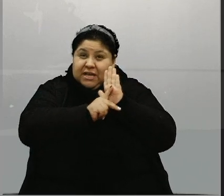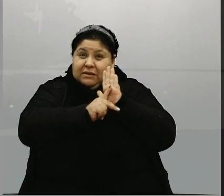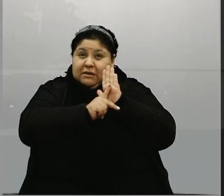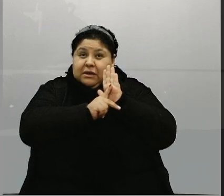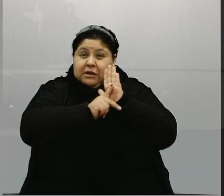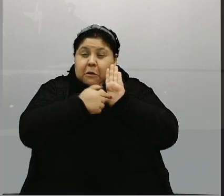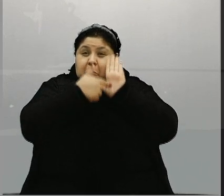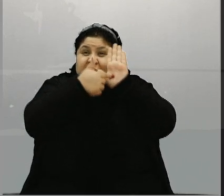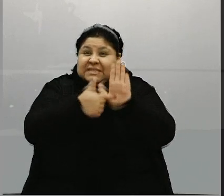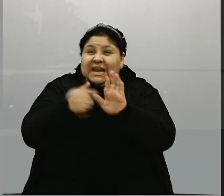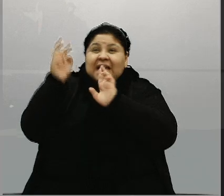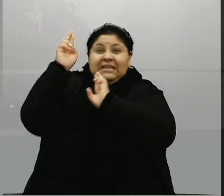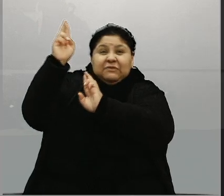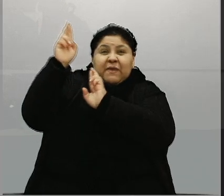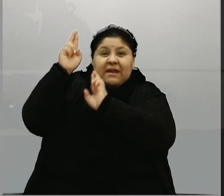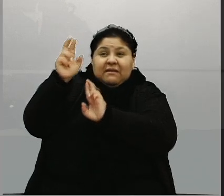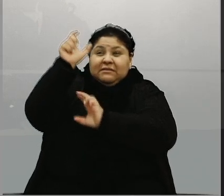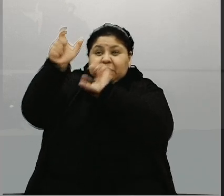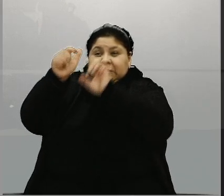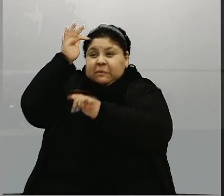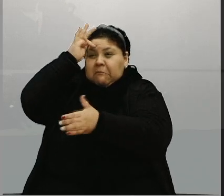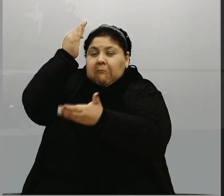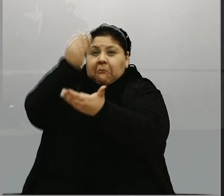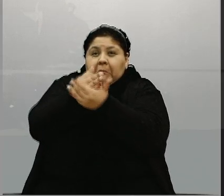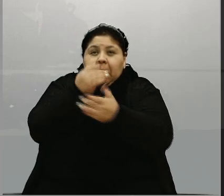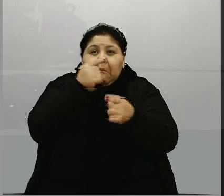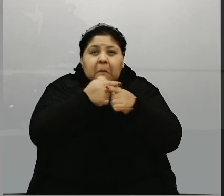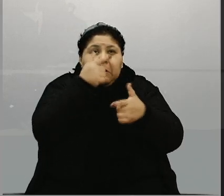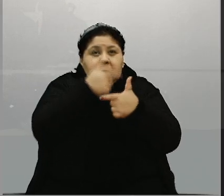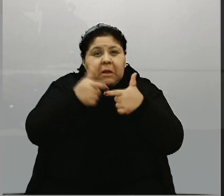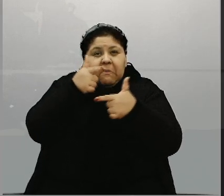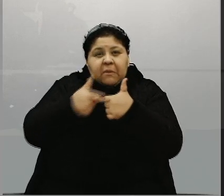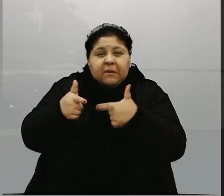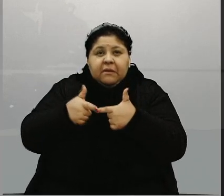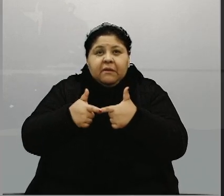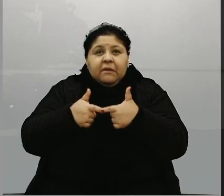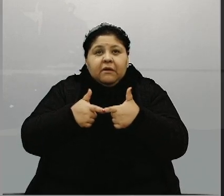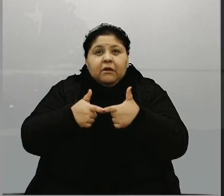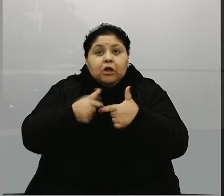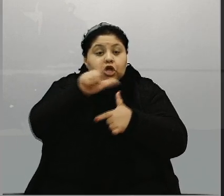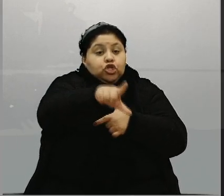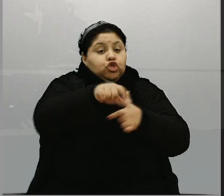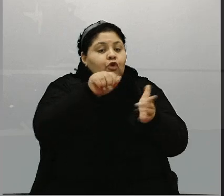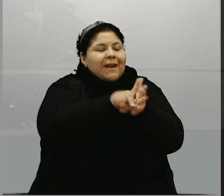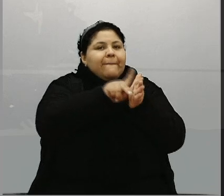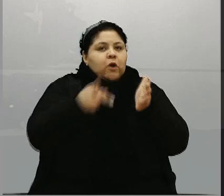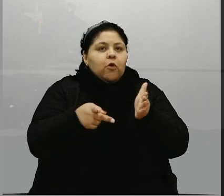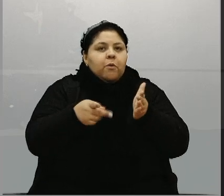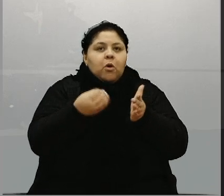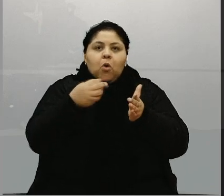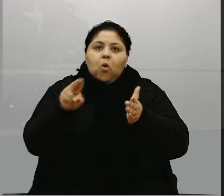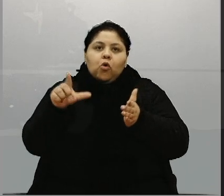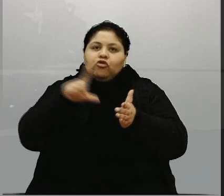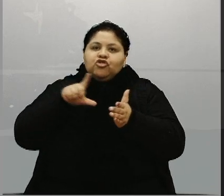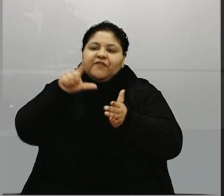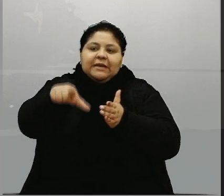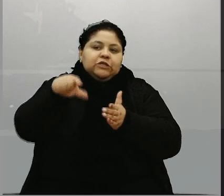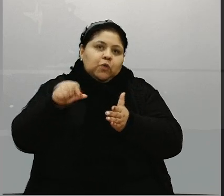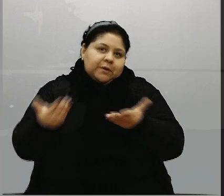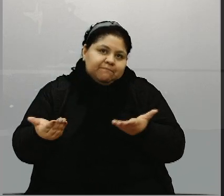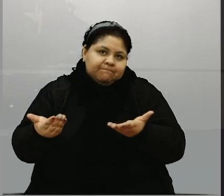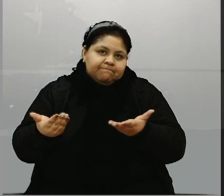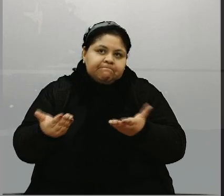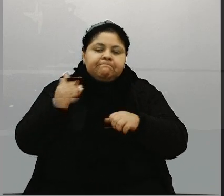ponto de esperança e fé diante de situações que afetam as pessoas por escolha própria ou porque não tiveram escolha.